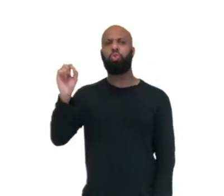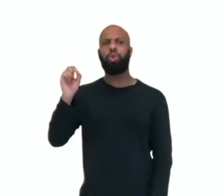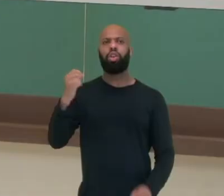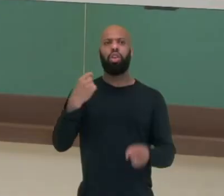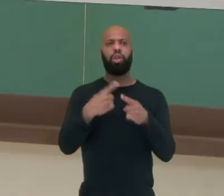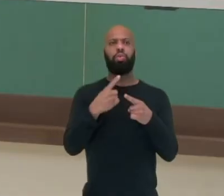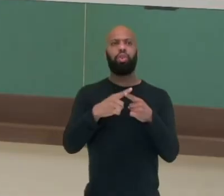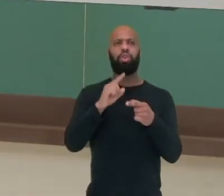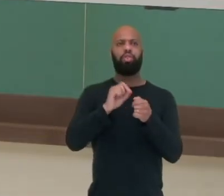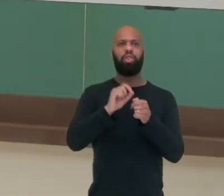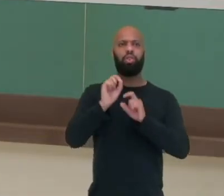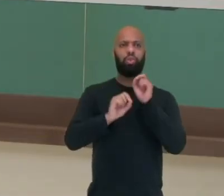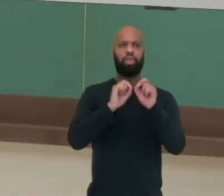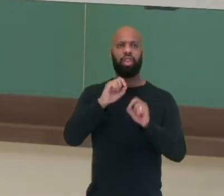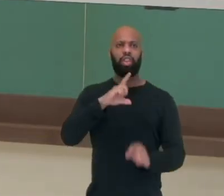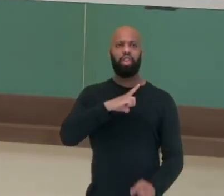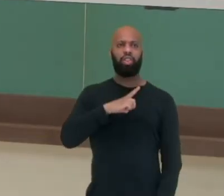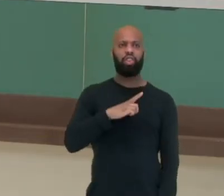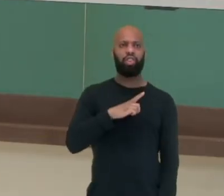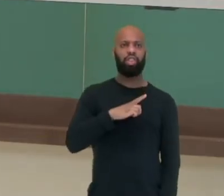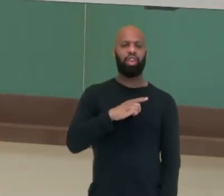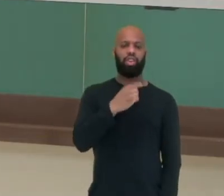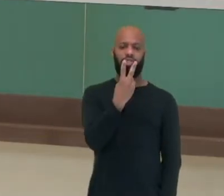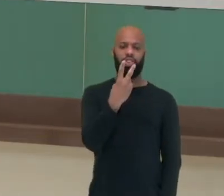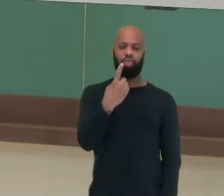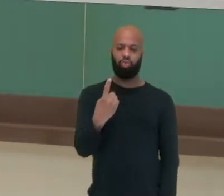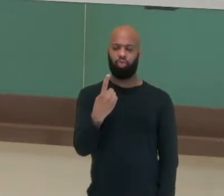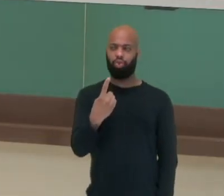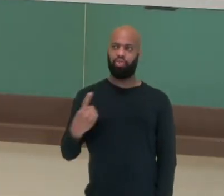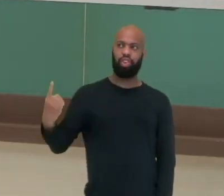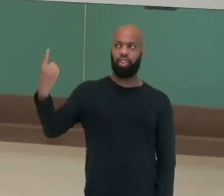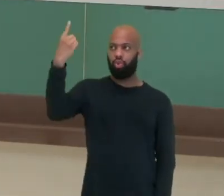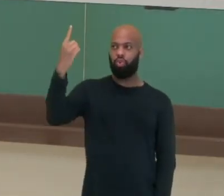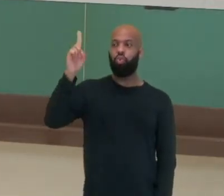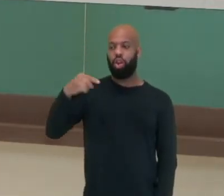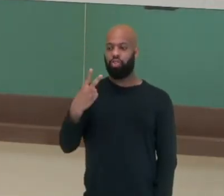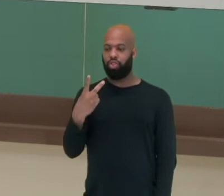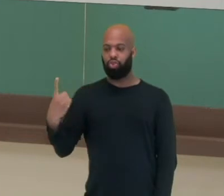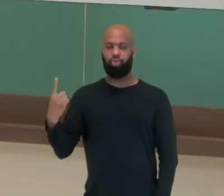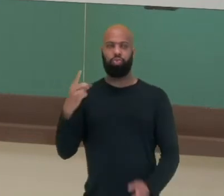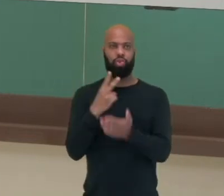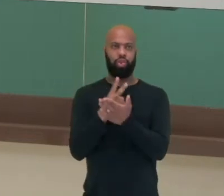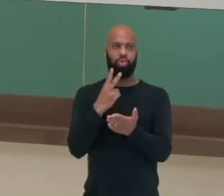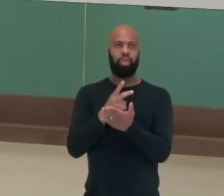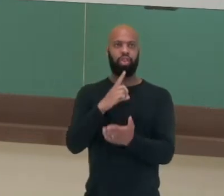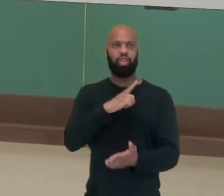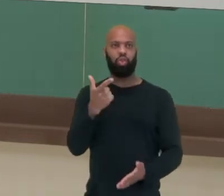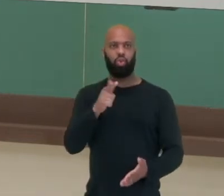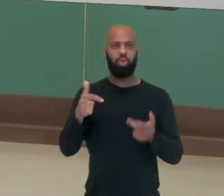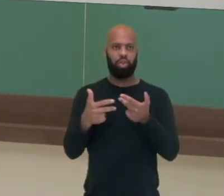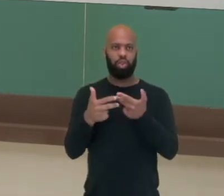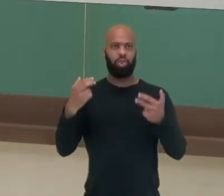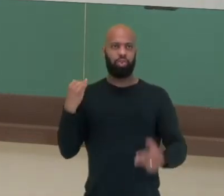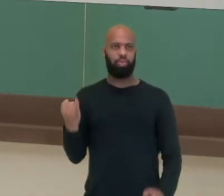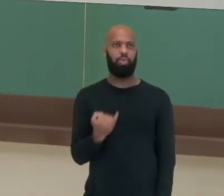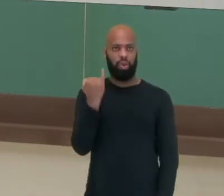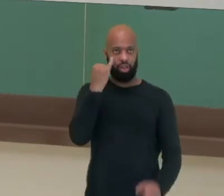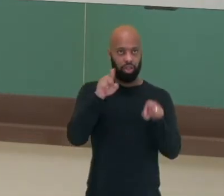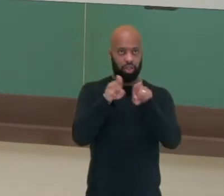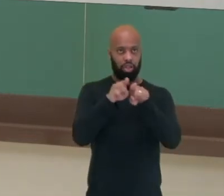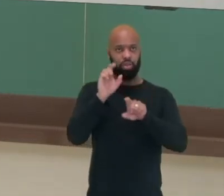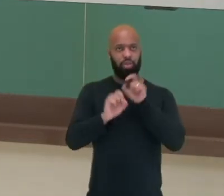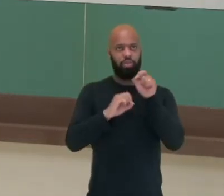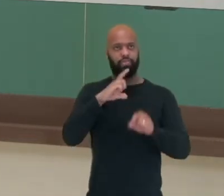fiz o seguinte, 21 elevado na 1, que resulta no 21. Outro detalhe, pessoal, aqui